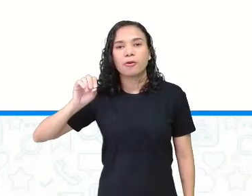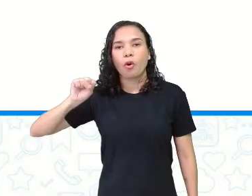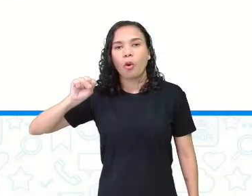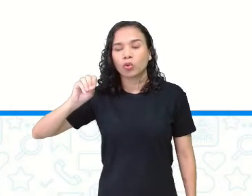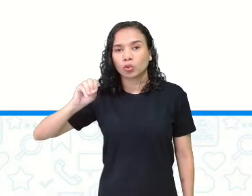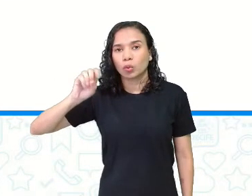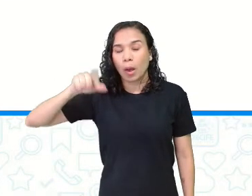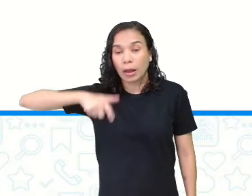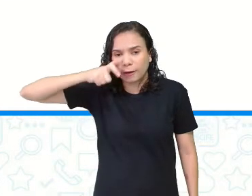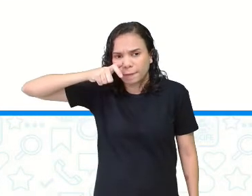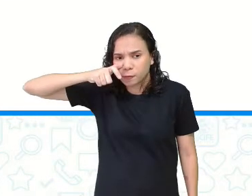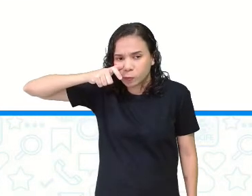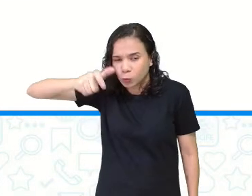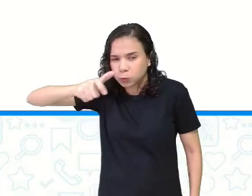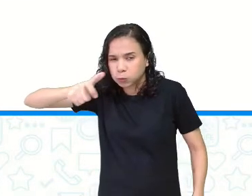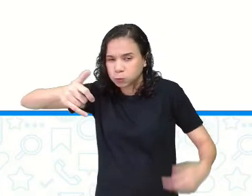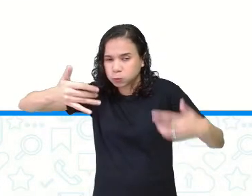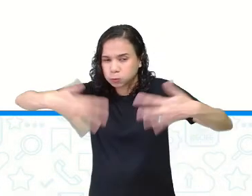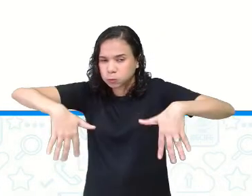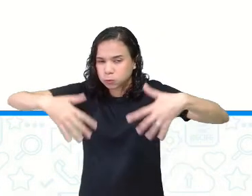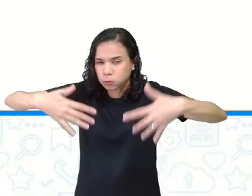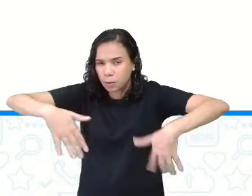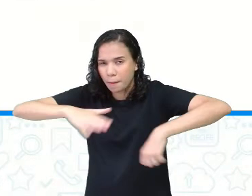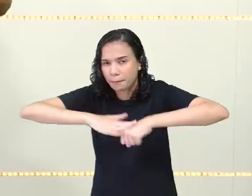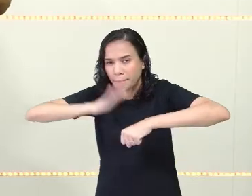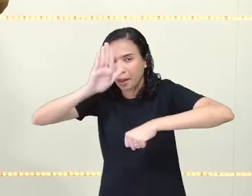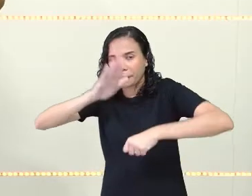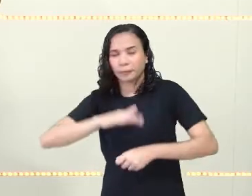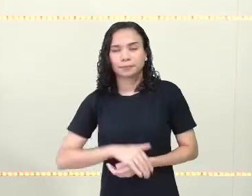ficar com mais de um pedaço, tá?